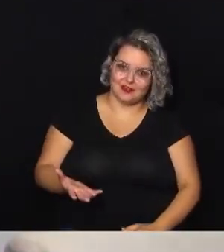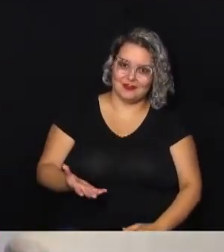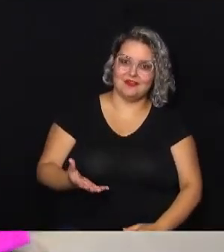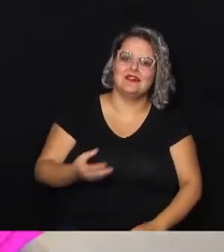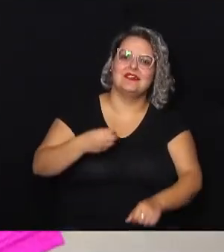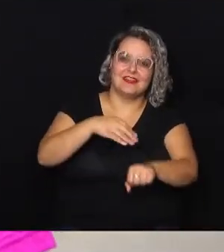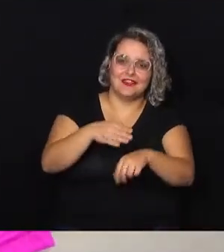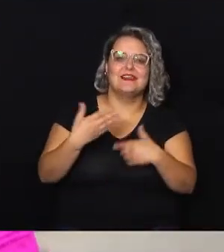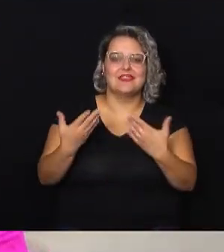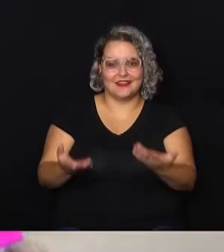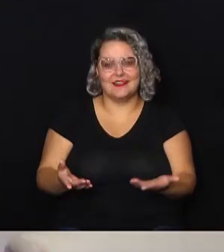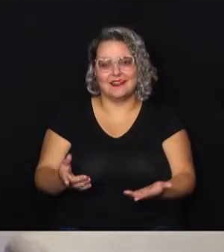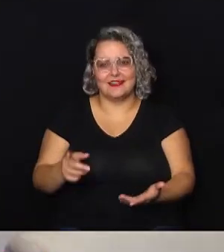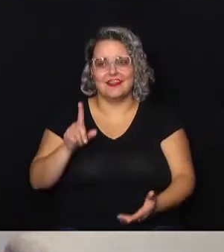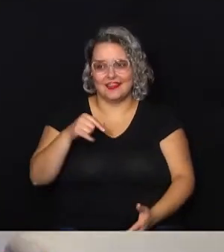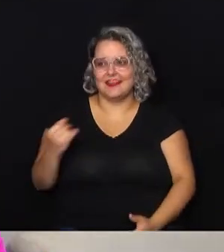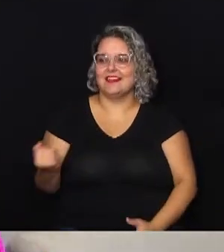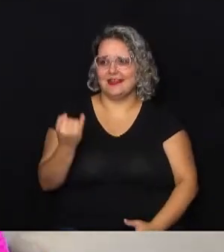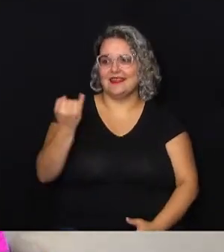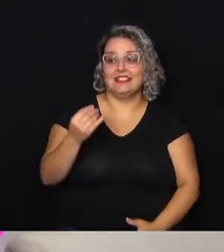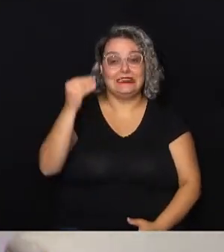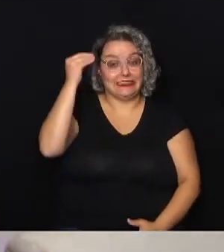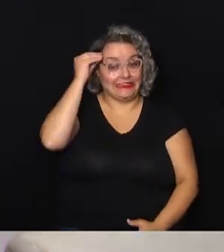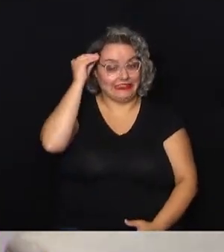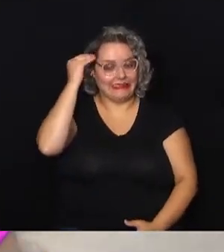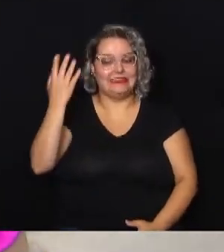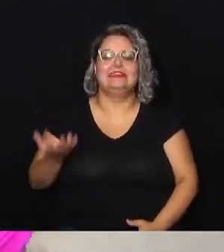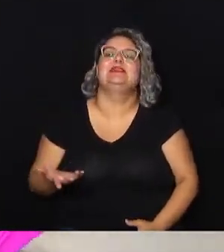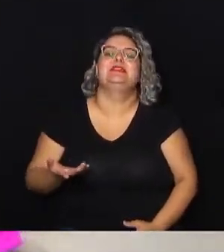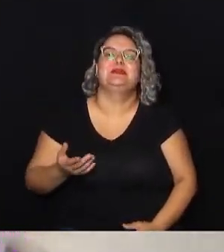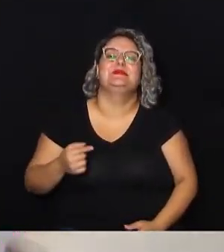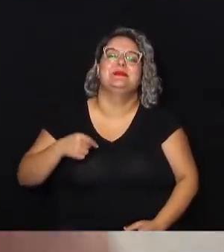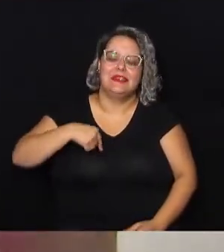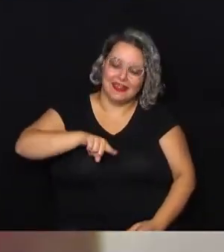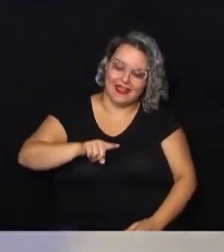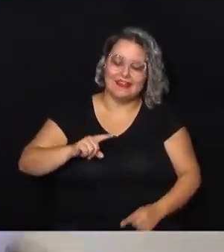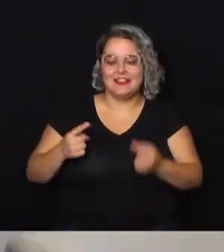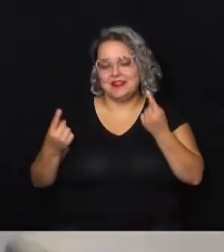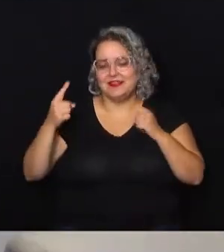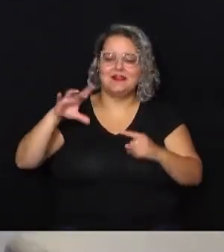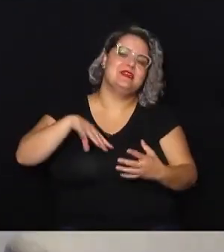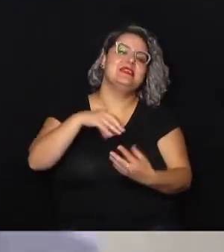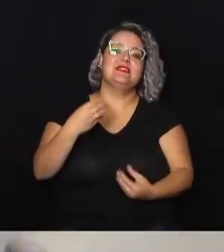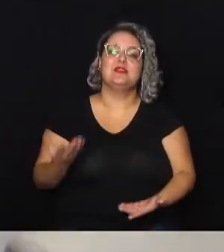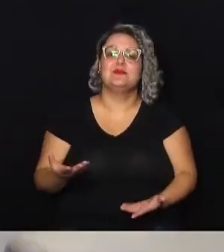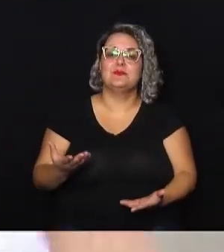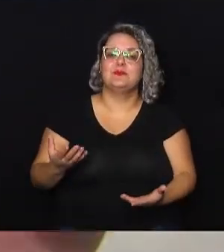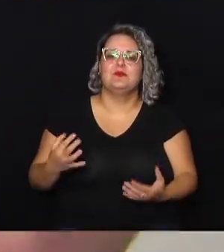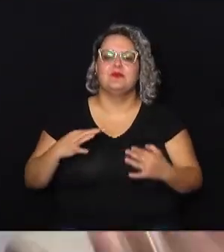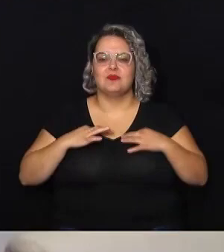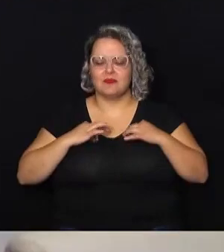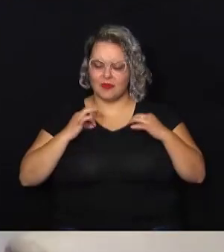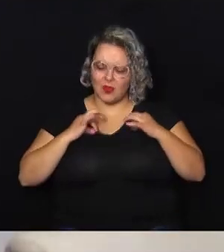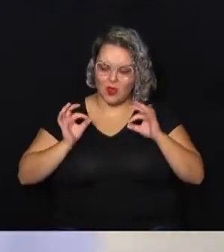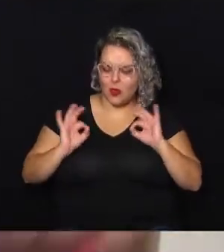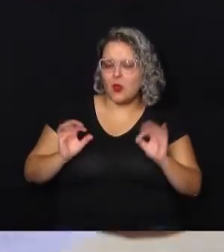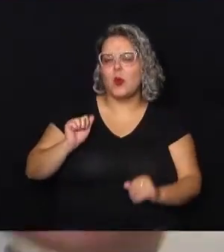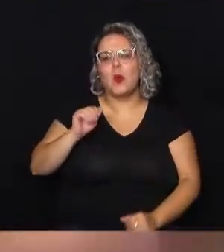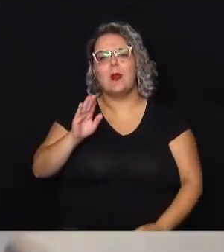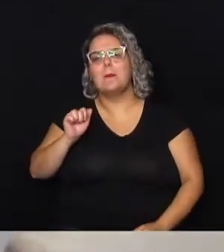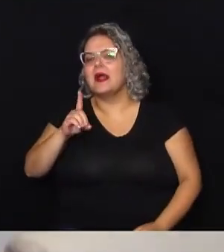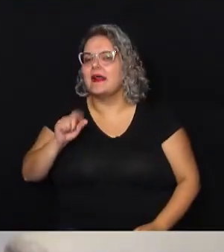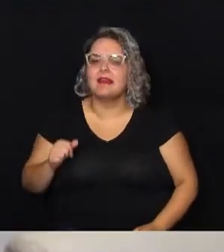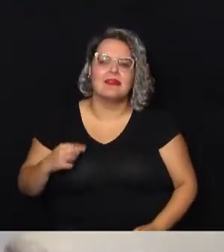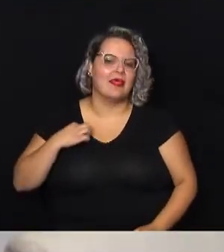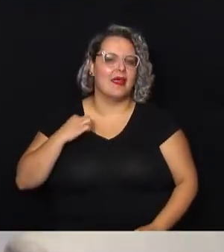dicas, elas vão ficar na cabeça das pessoas para eles irem já com esse espírito. Customiza seu abadá, sua camiseta,